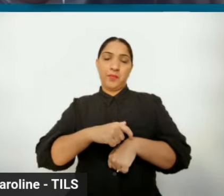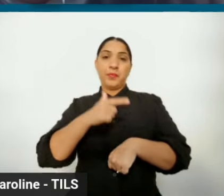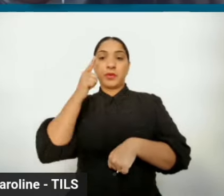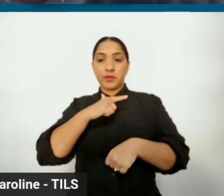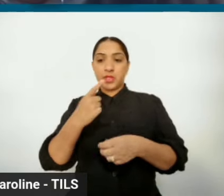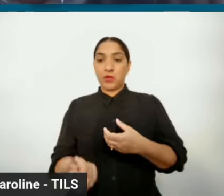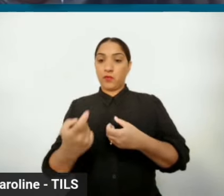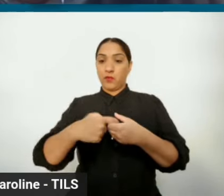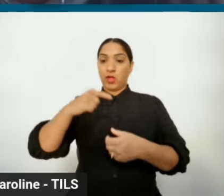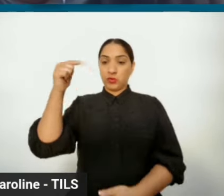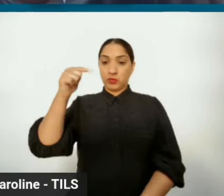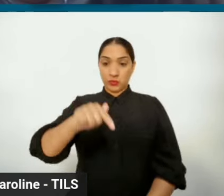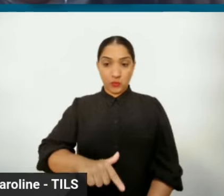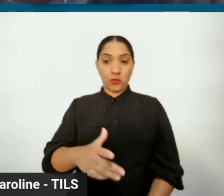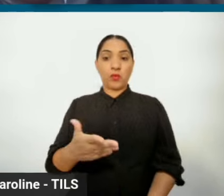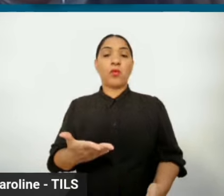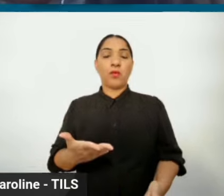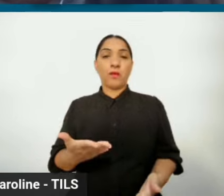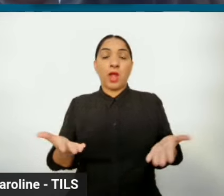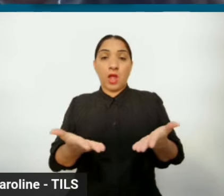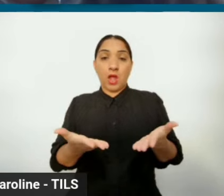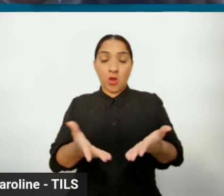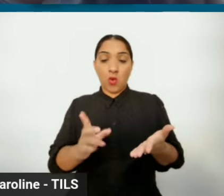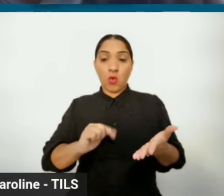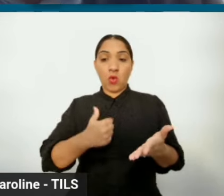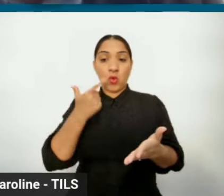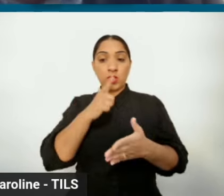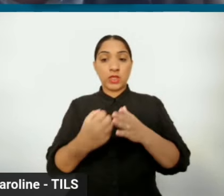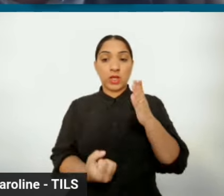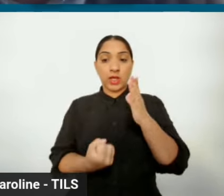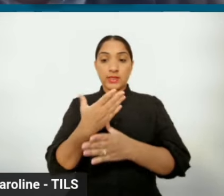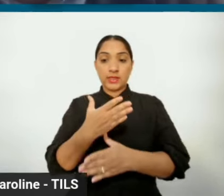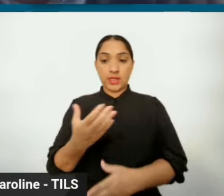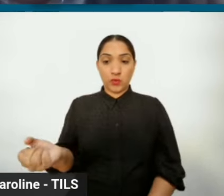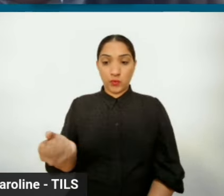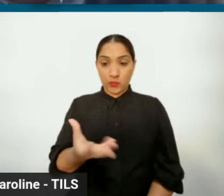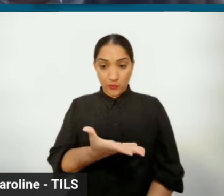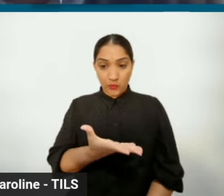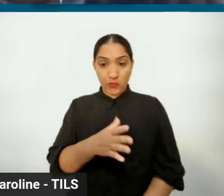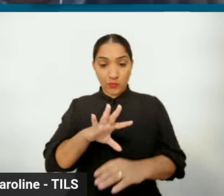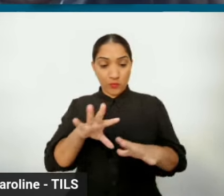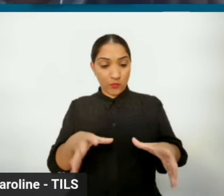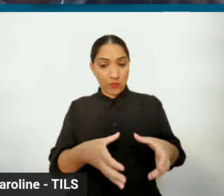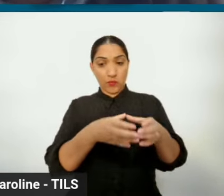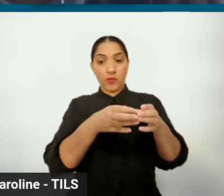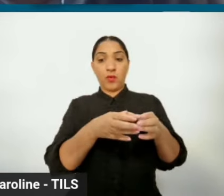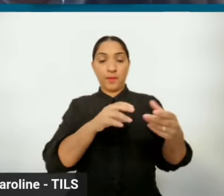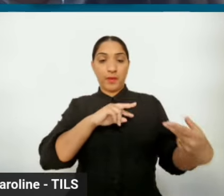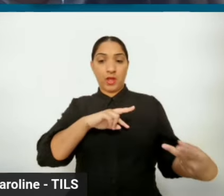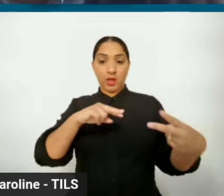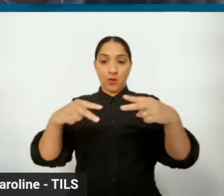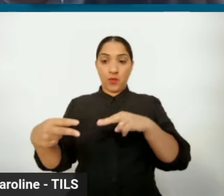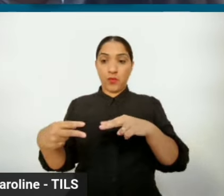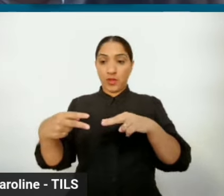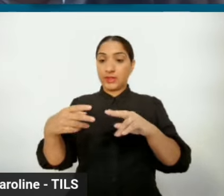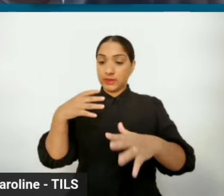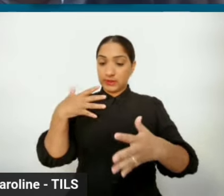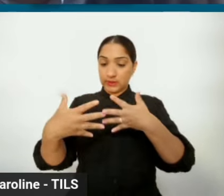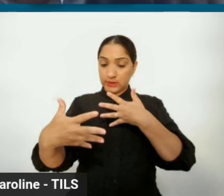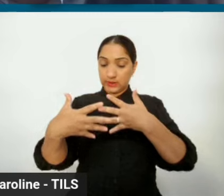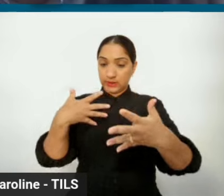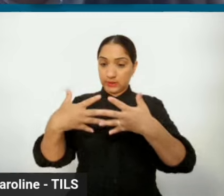Nós tivemos agora, com a criação desse novo grupo de trabalho, a verdadeira transparência, né? Todos